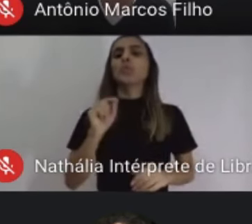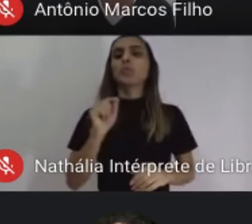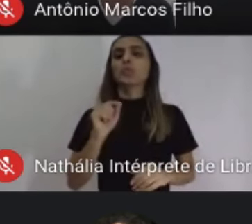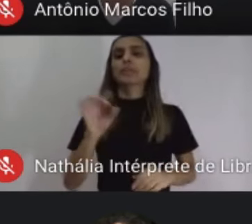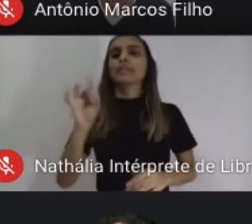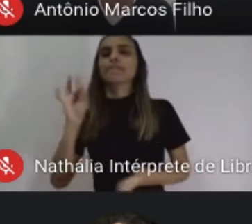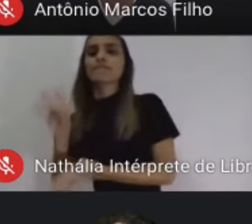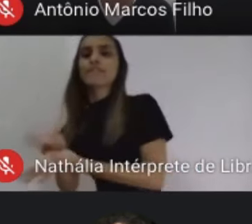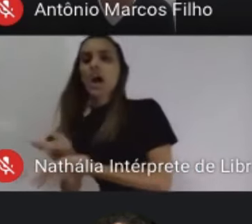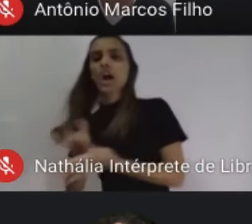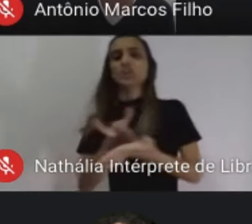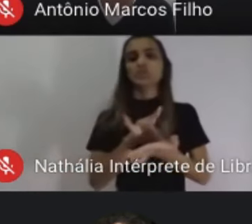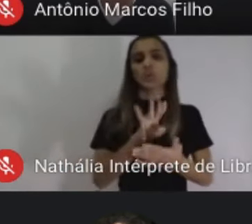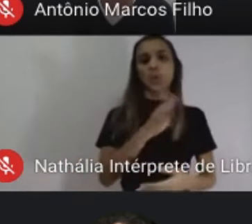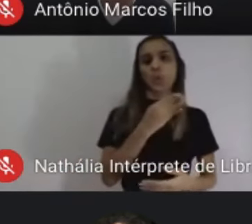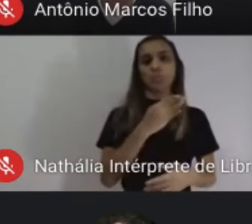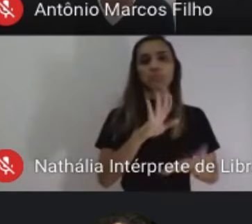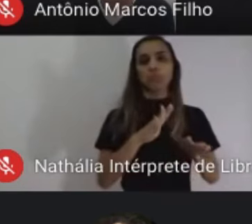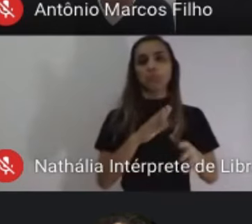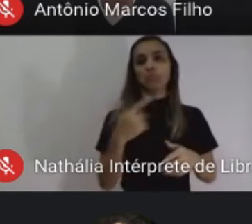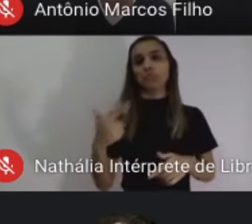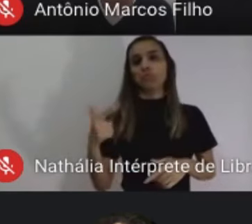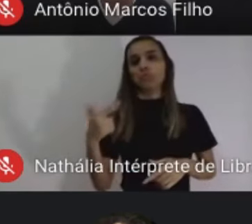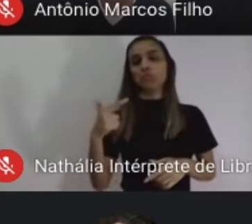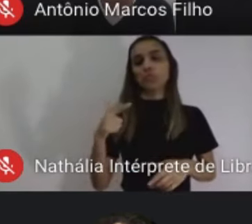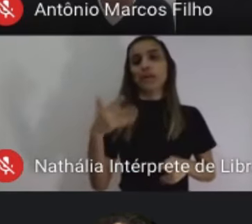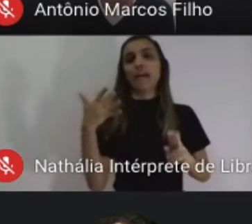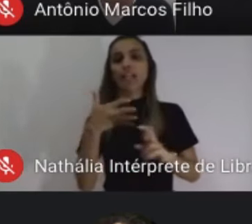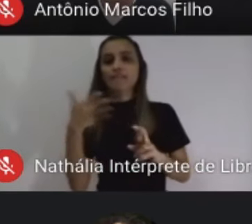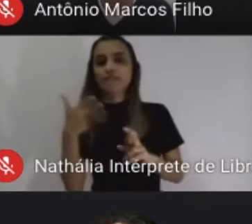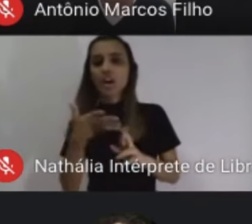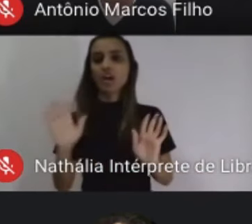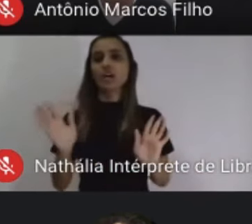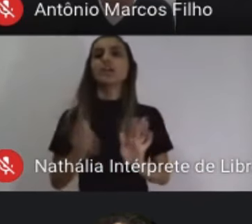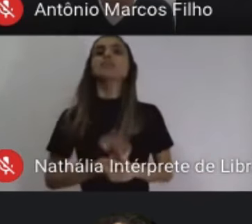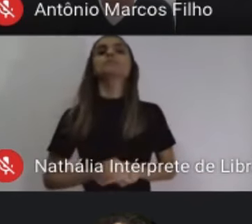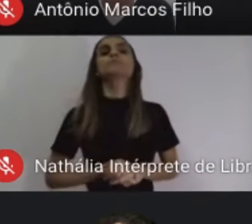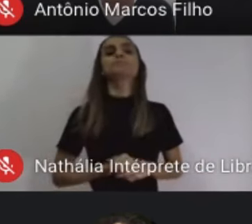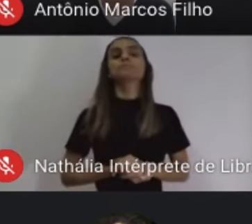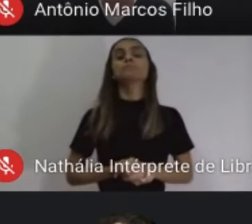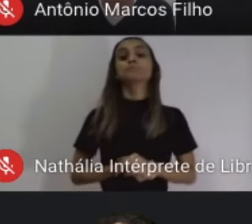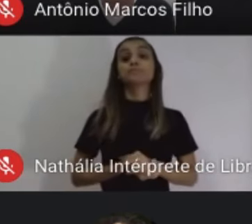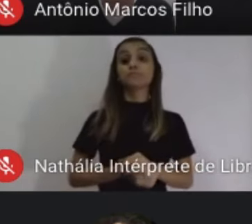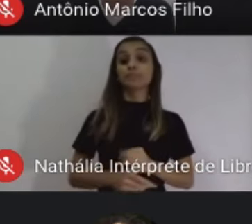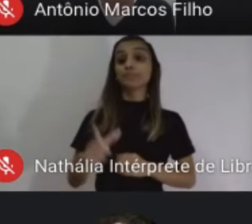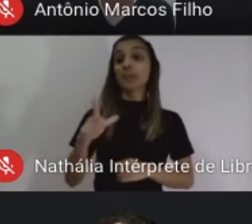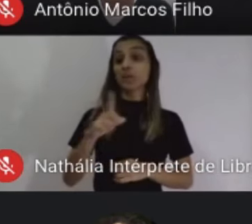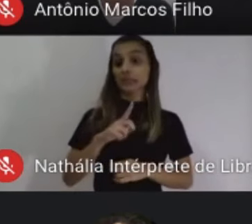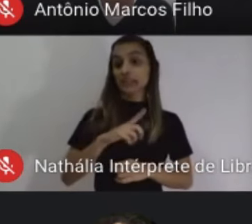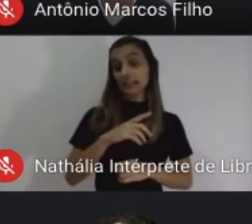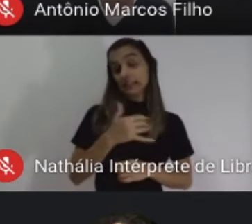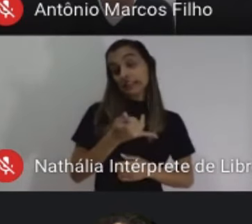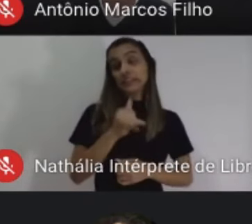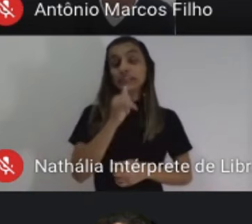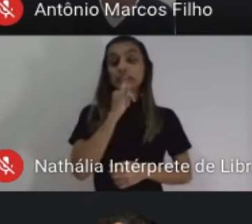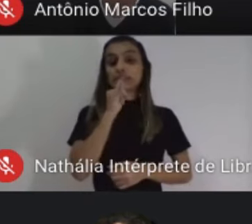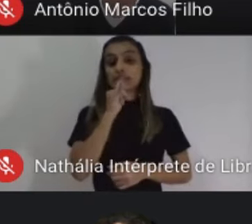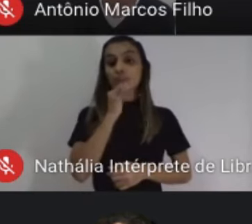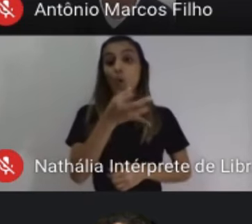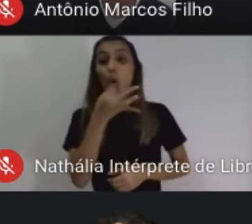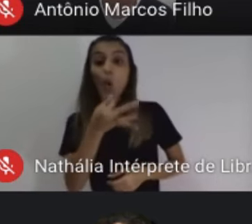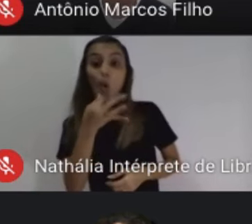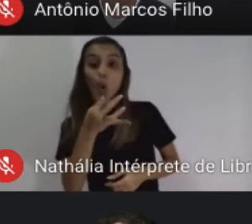cunho mais político, um cunho que vai falar da questão da opinião política, das modalidades de